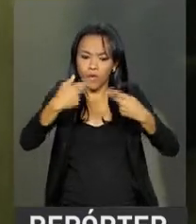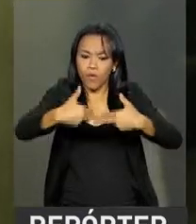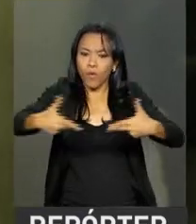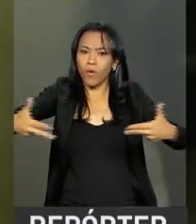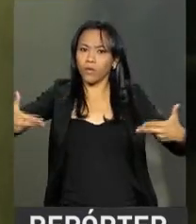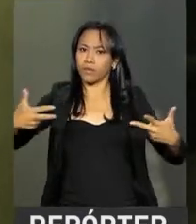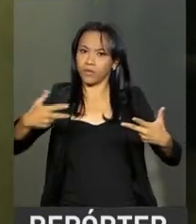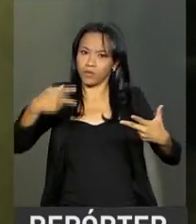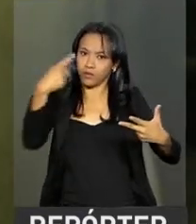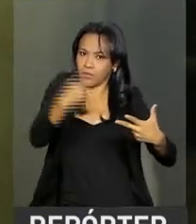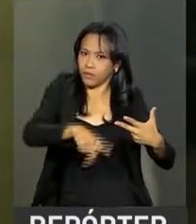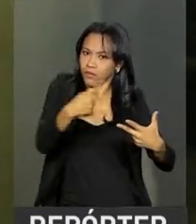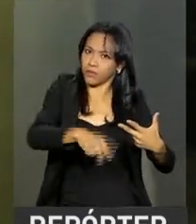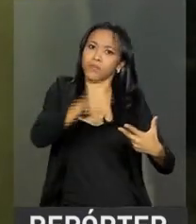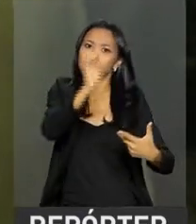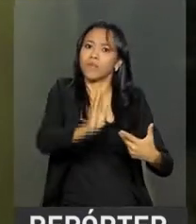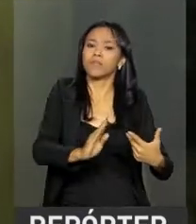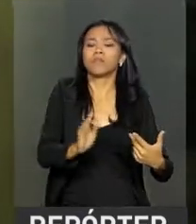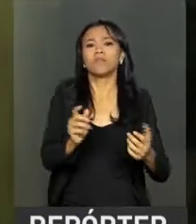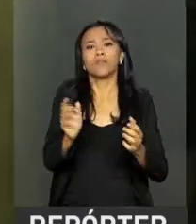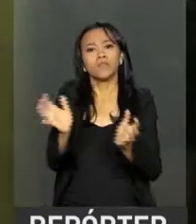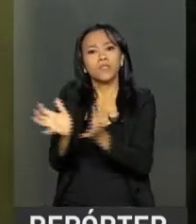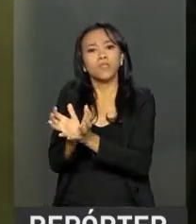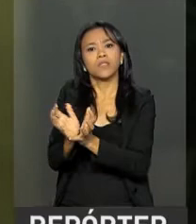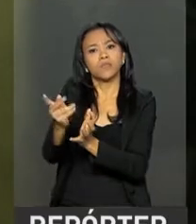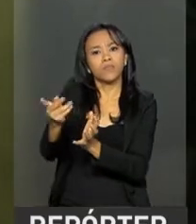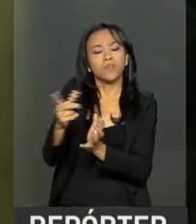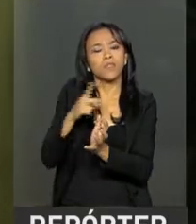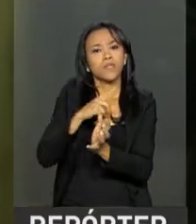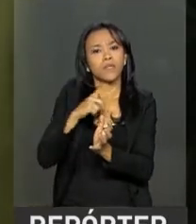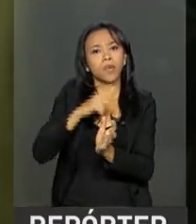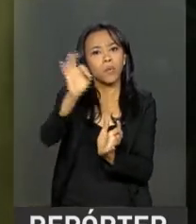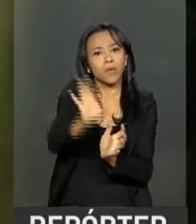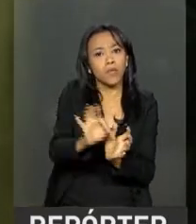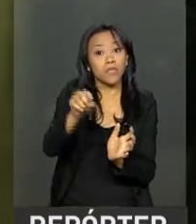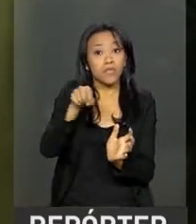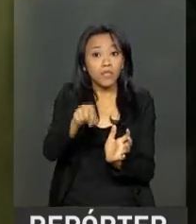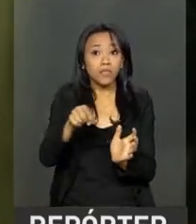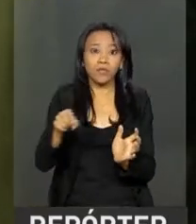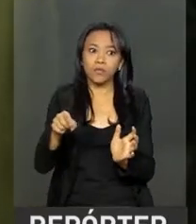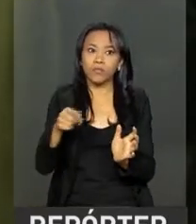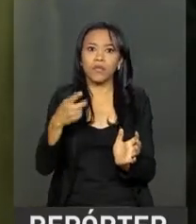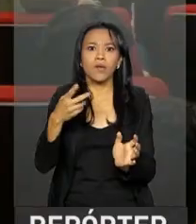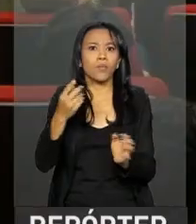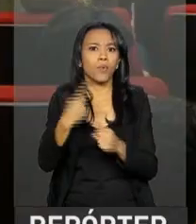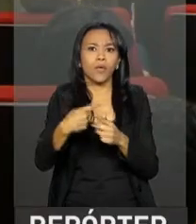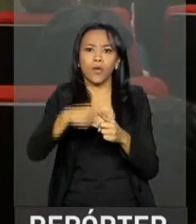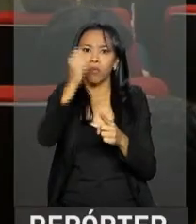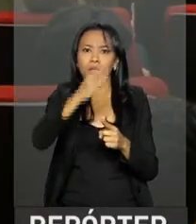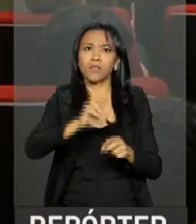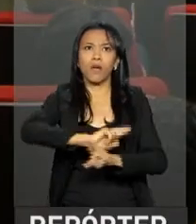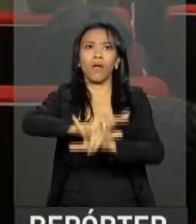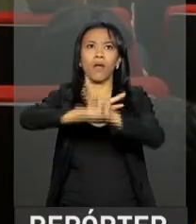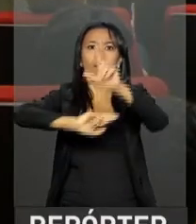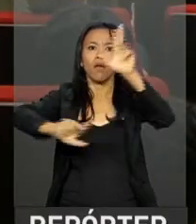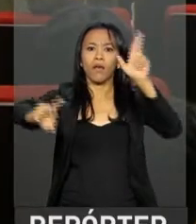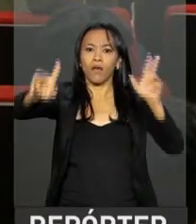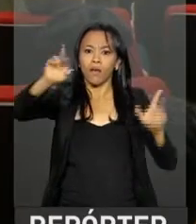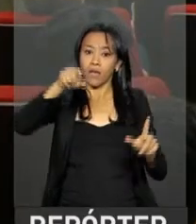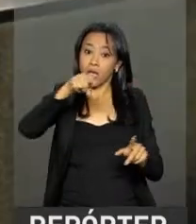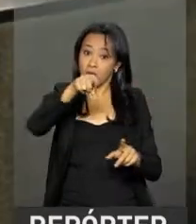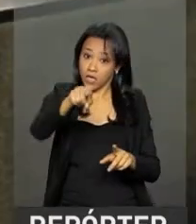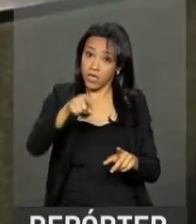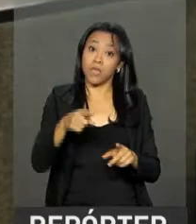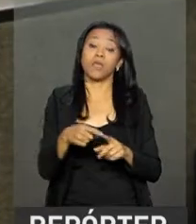isso diminui ou uniformiza um país que, na realidade, é plural. E a Ancine está de olho